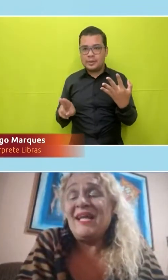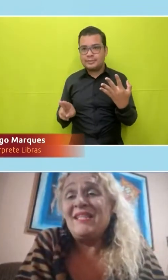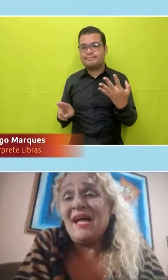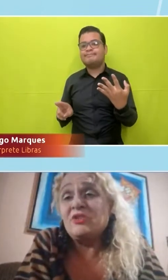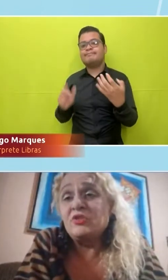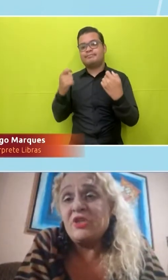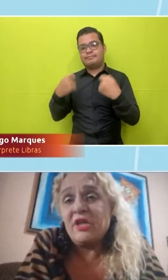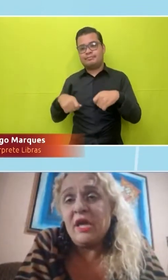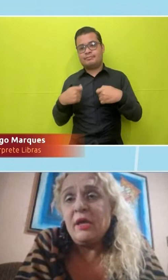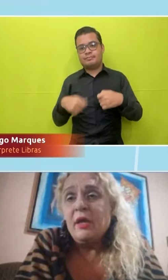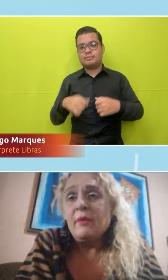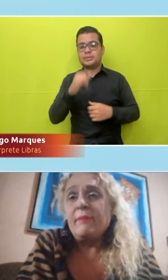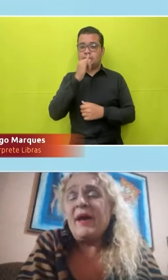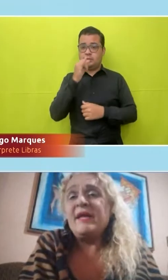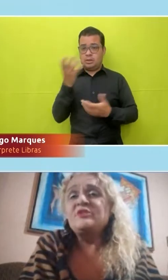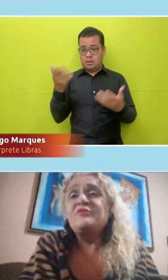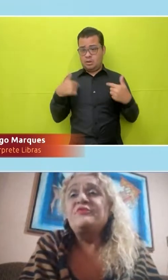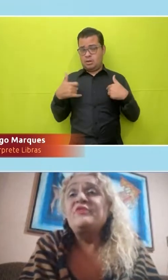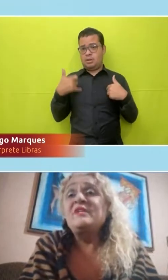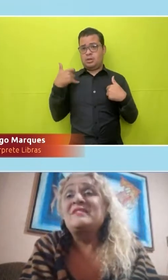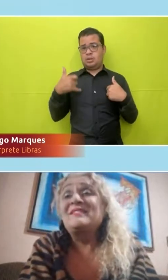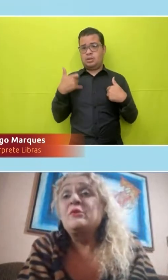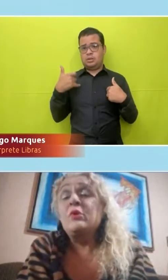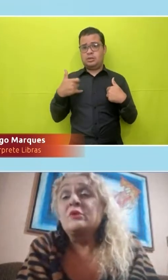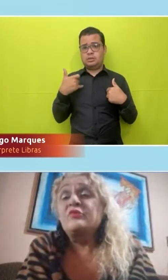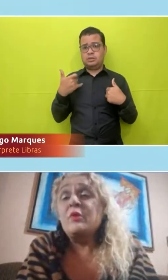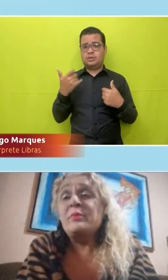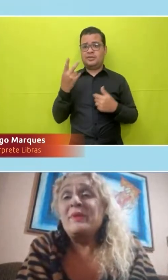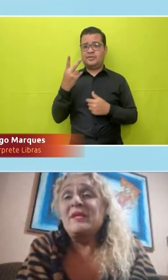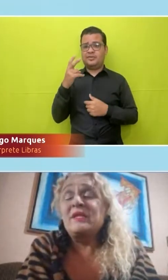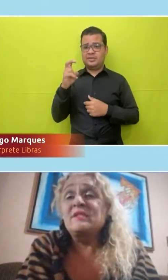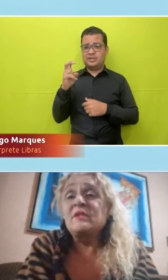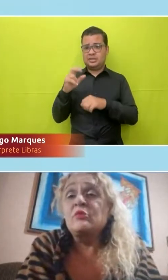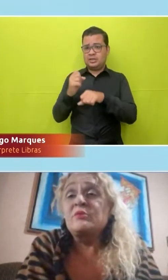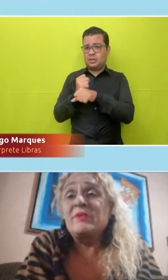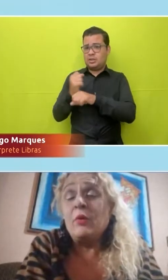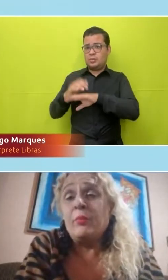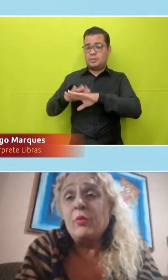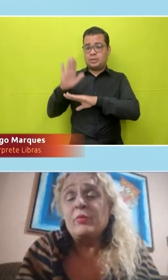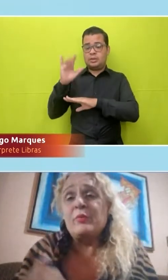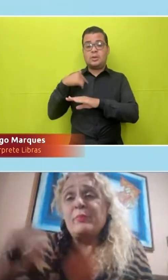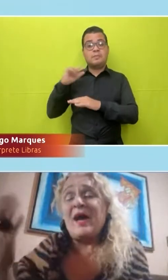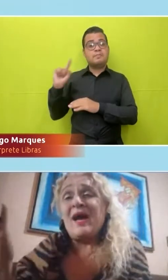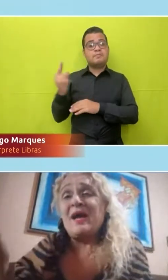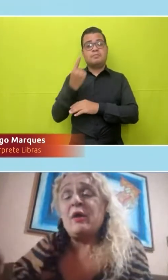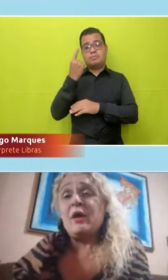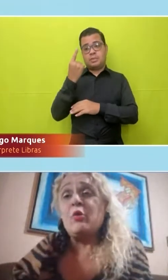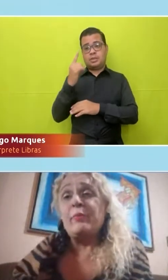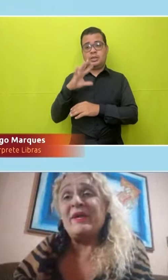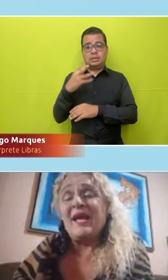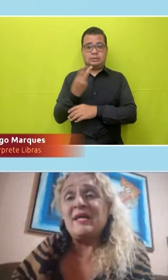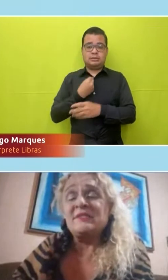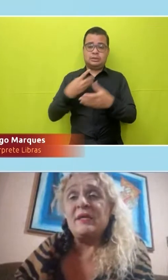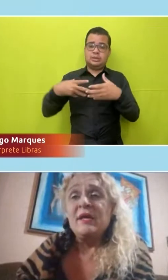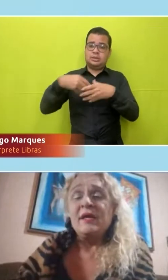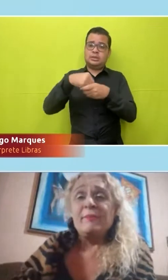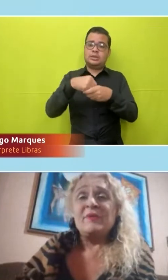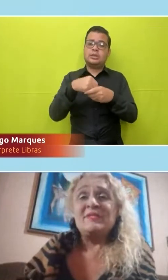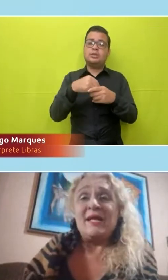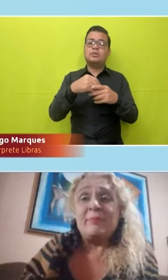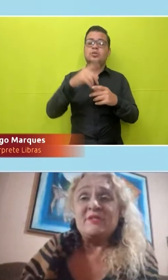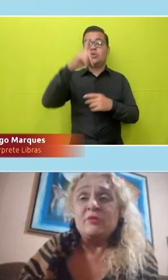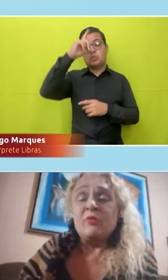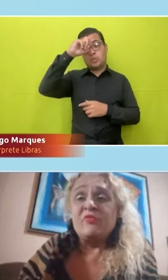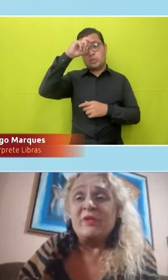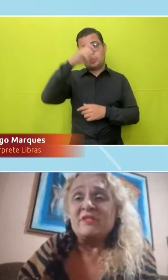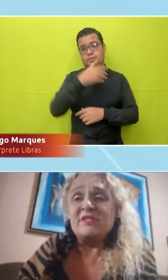estar a idade que eu cheguei, mais de 25 anos, fui a primeira trans dentro de um hospital público, a acompanhar, estar